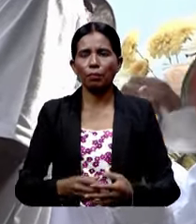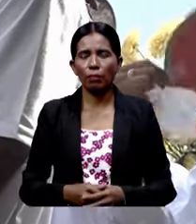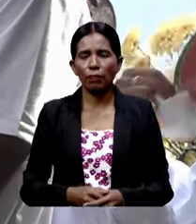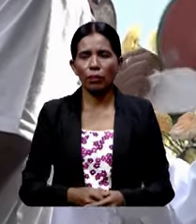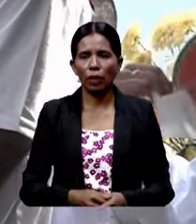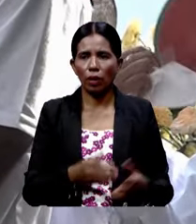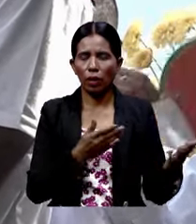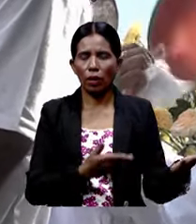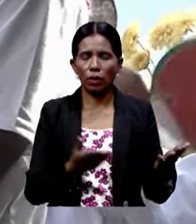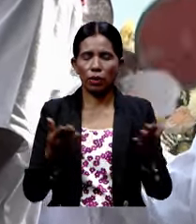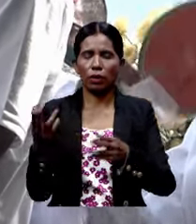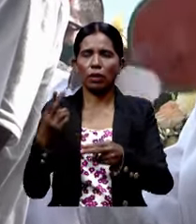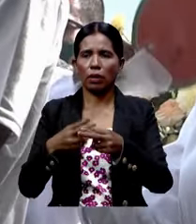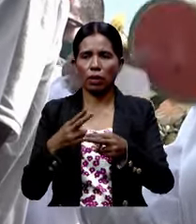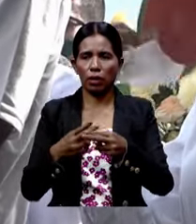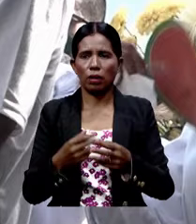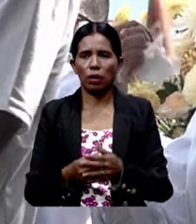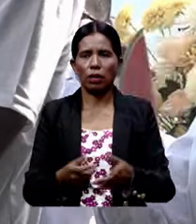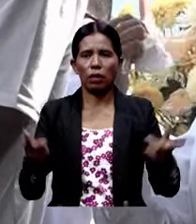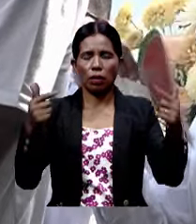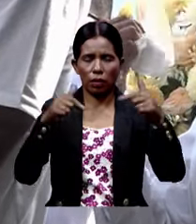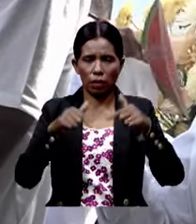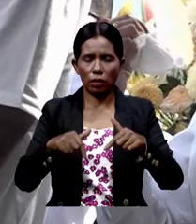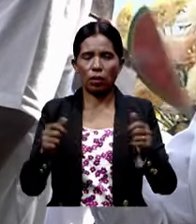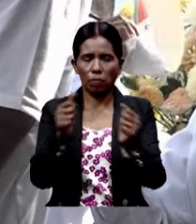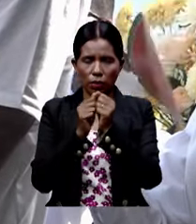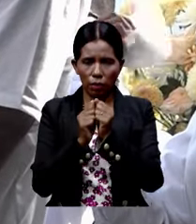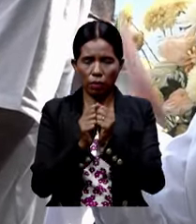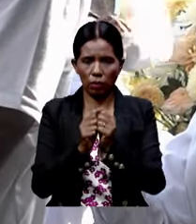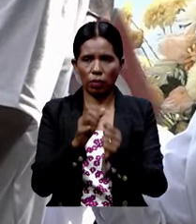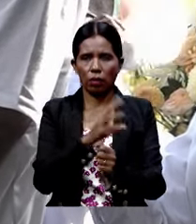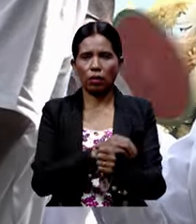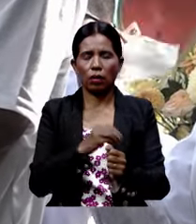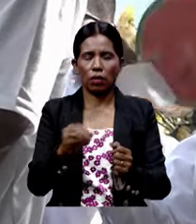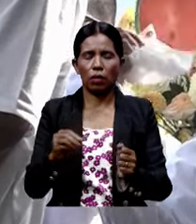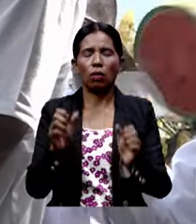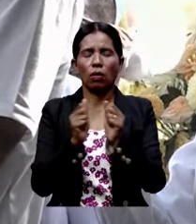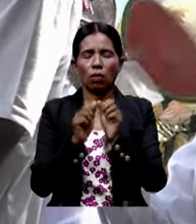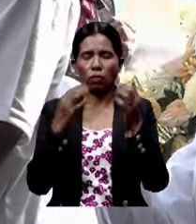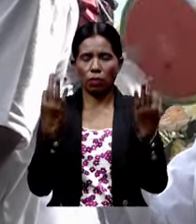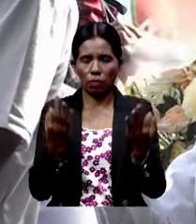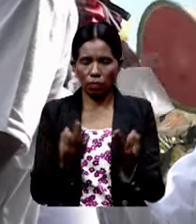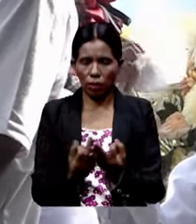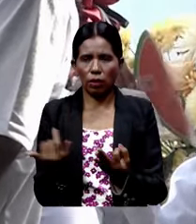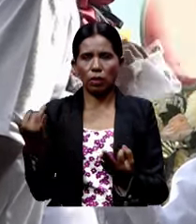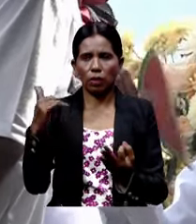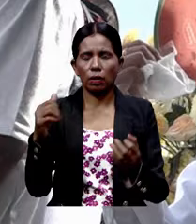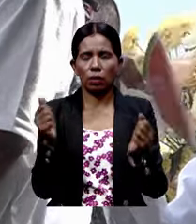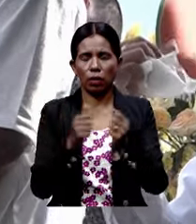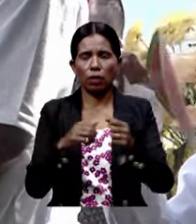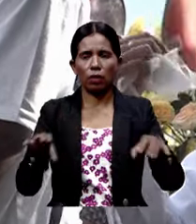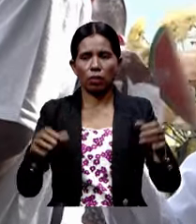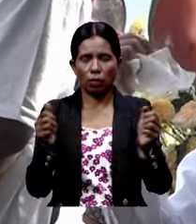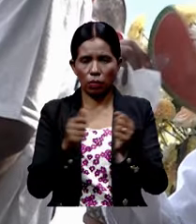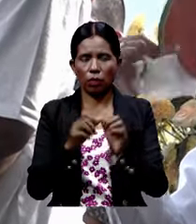Não é que me dará, mas tudo, há muito como a minha família, né? Falo com a família,